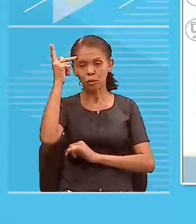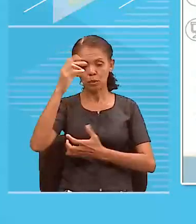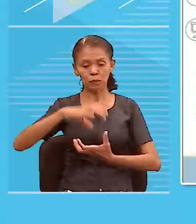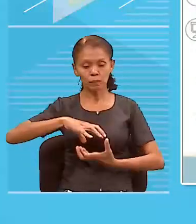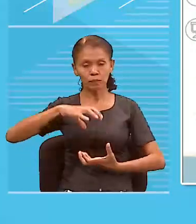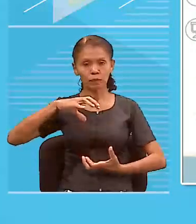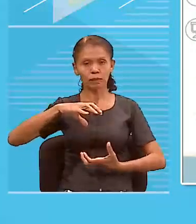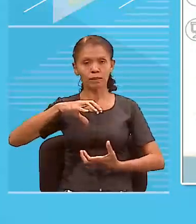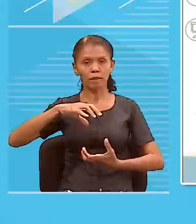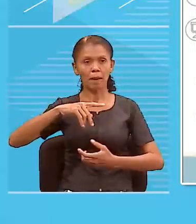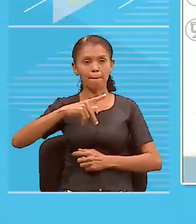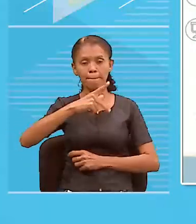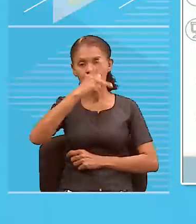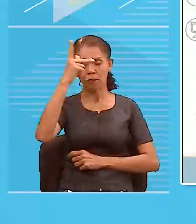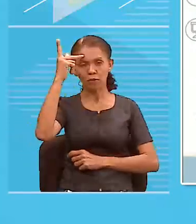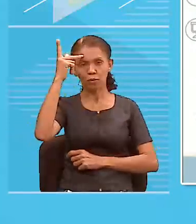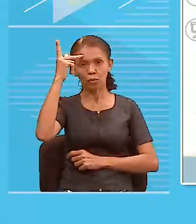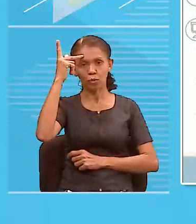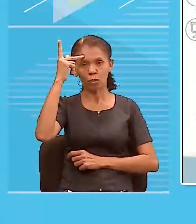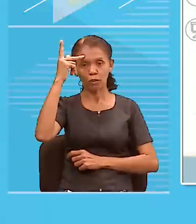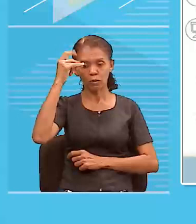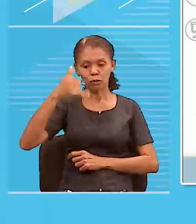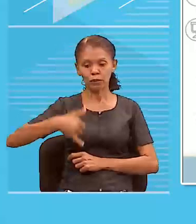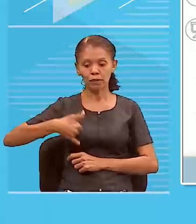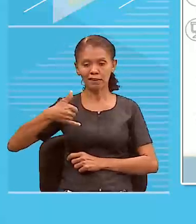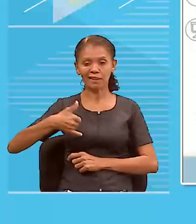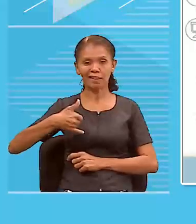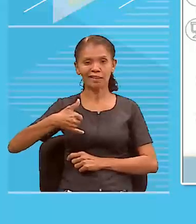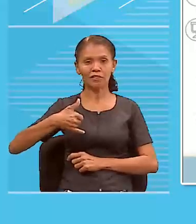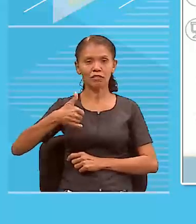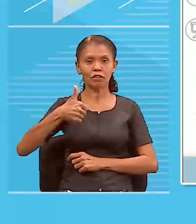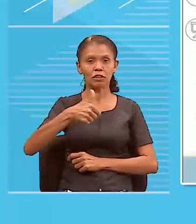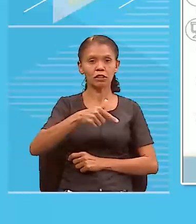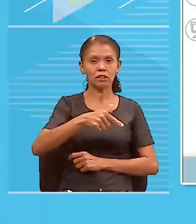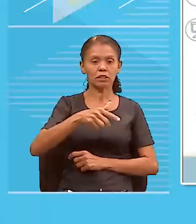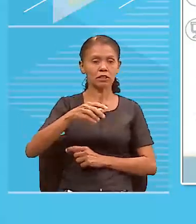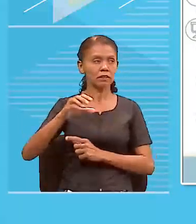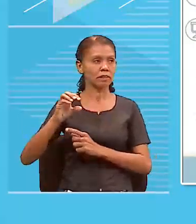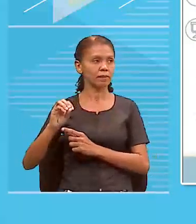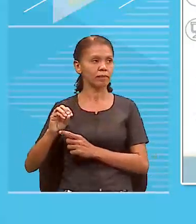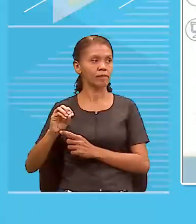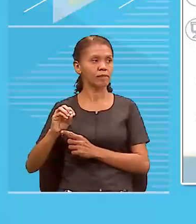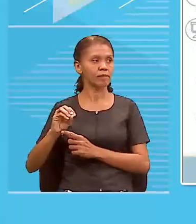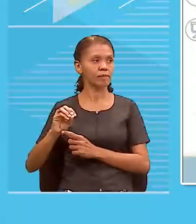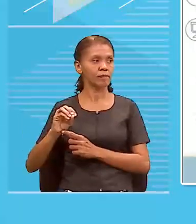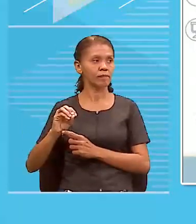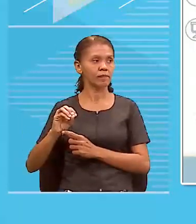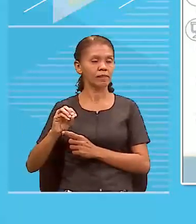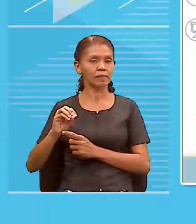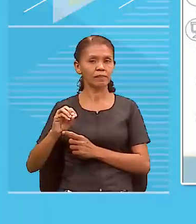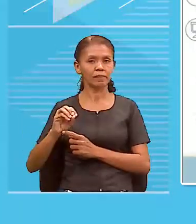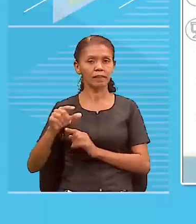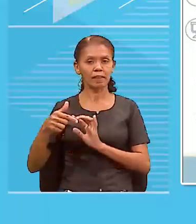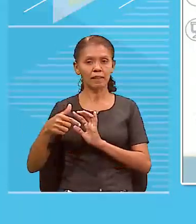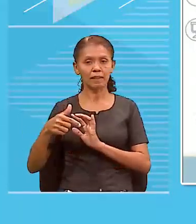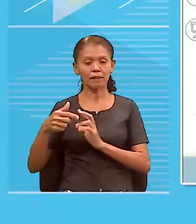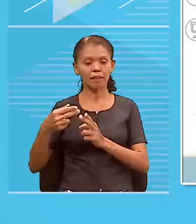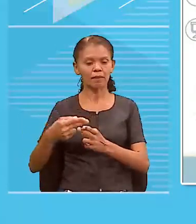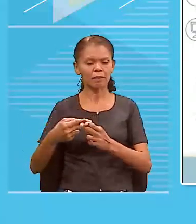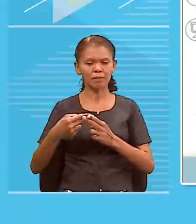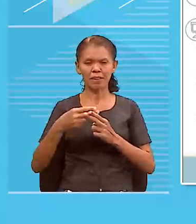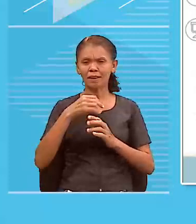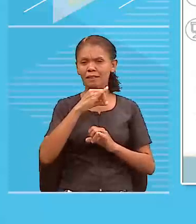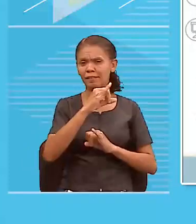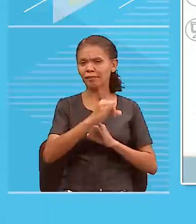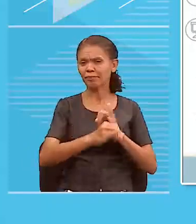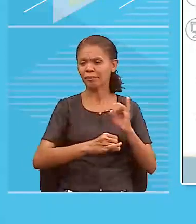acima de 70 anos tem apresentado aí uma demanda muito grande no uso de tecnologia tem